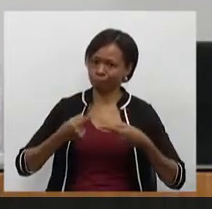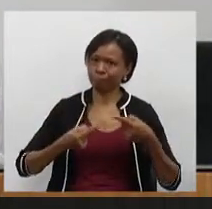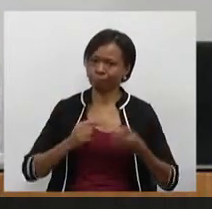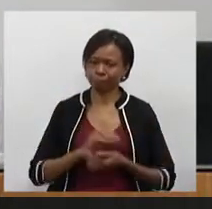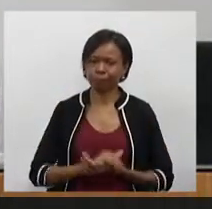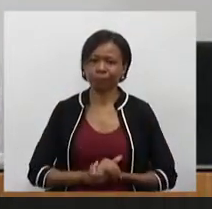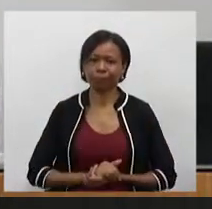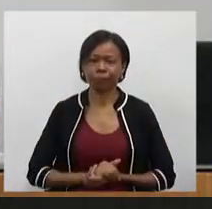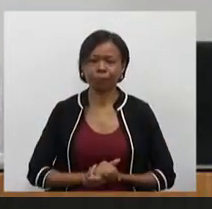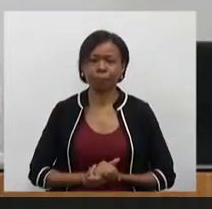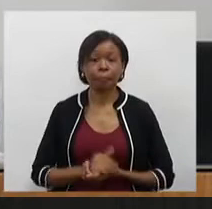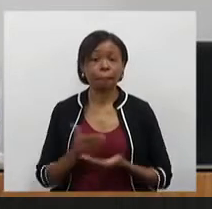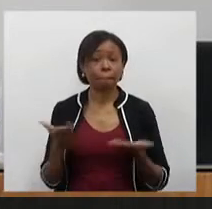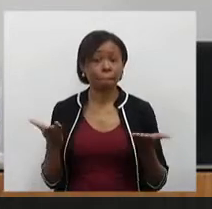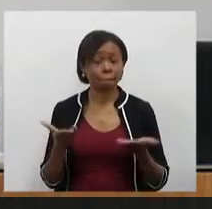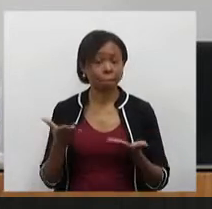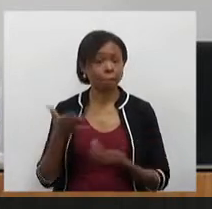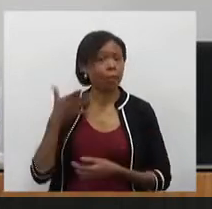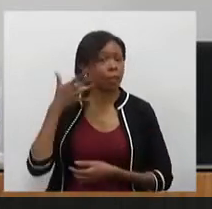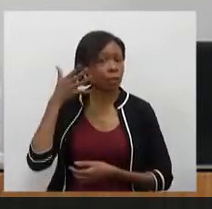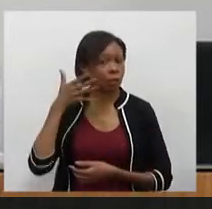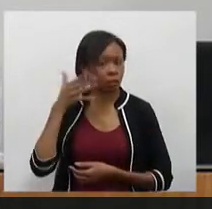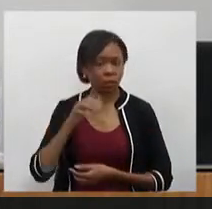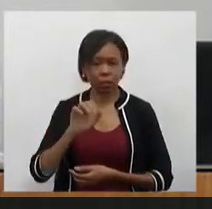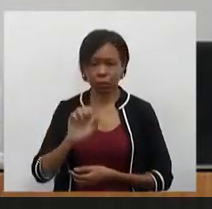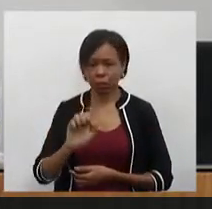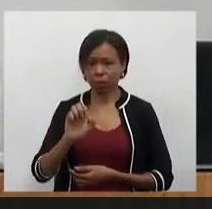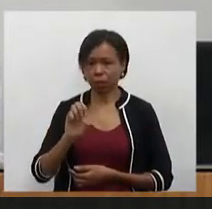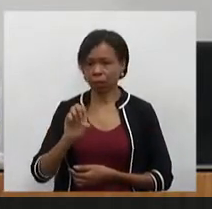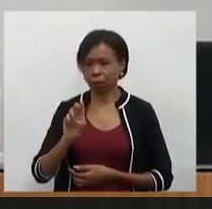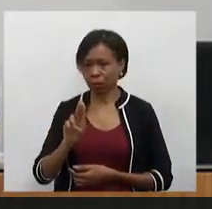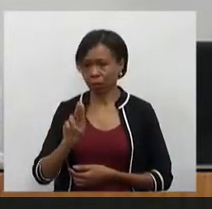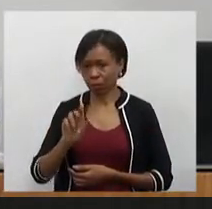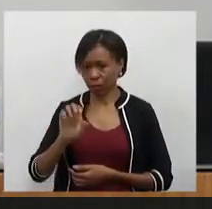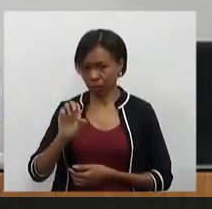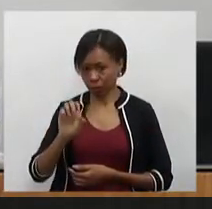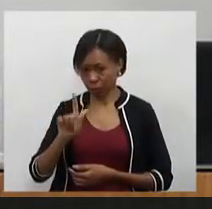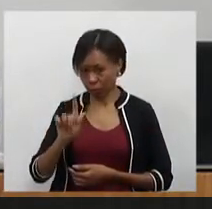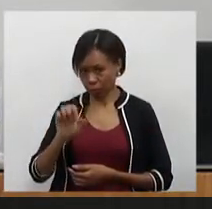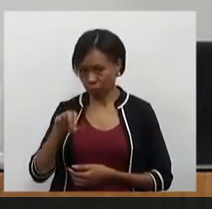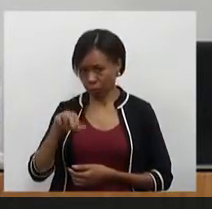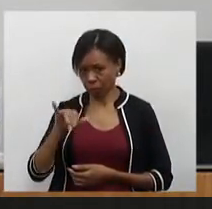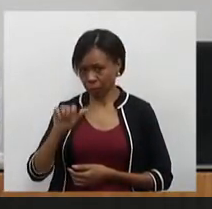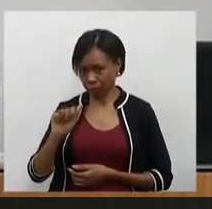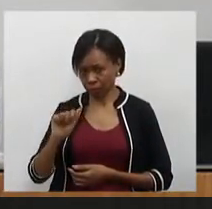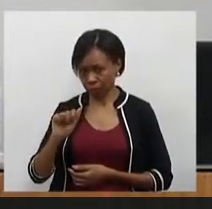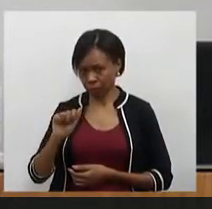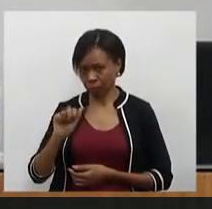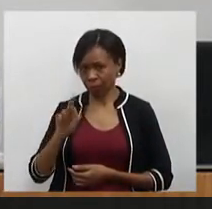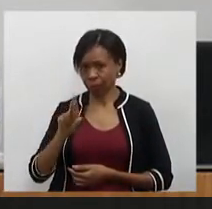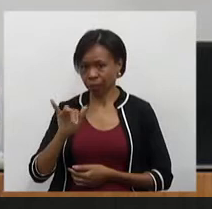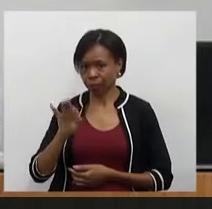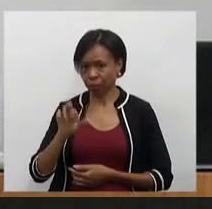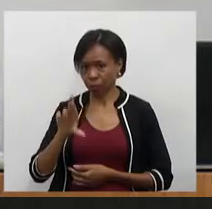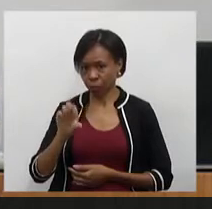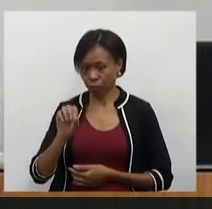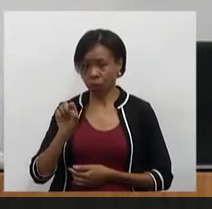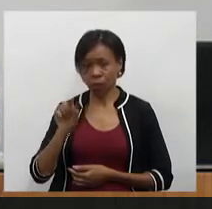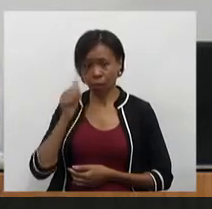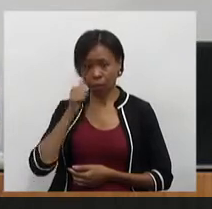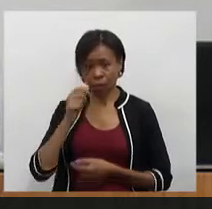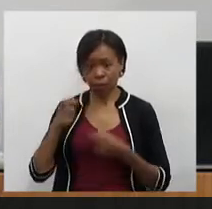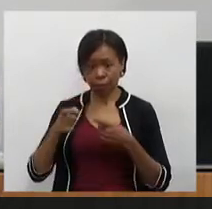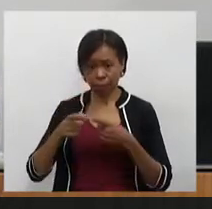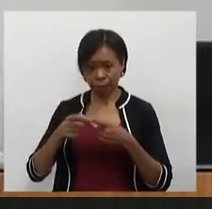Vou passar agora a fala para Eugênia Ribeiro Valadares. Eugênia é médica, pediatra e